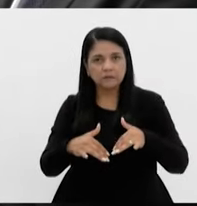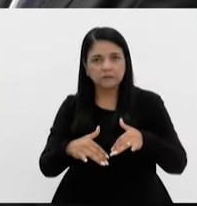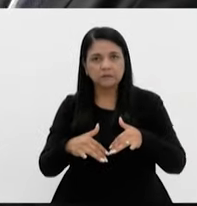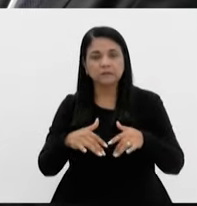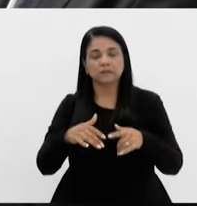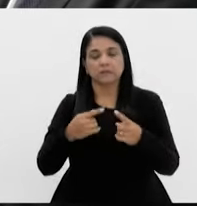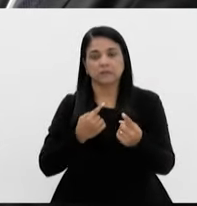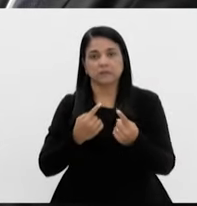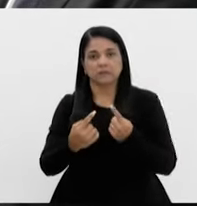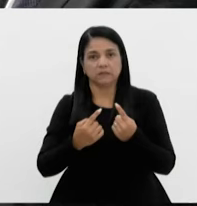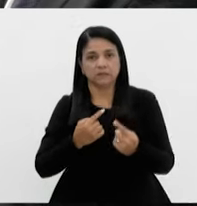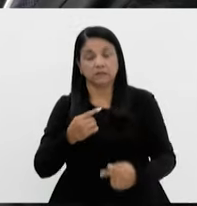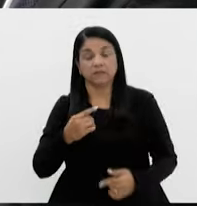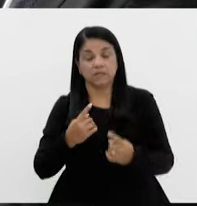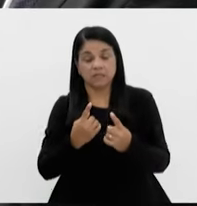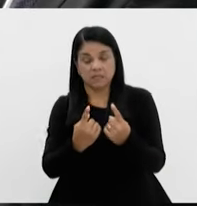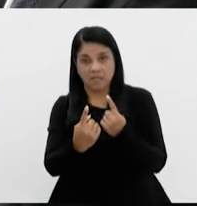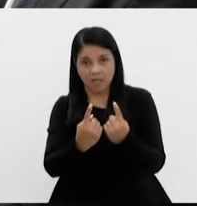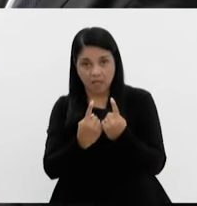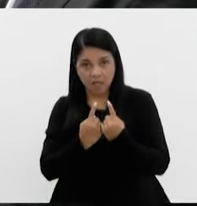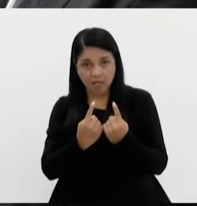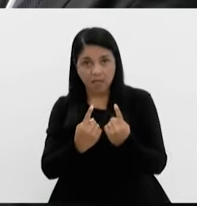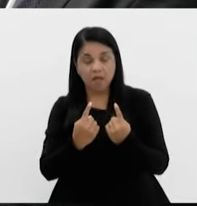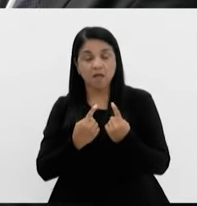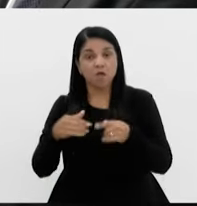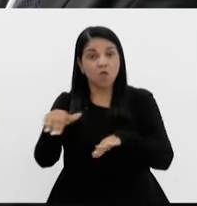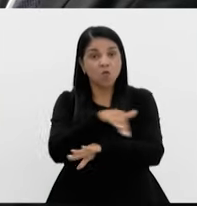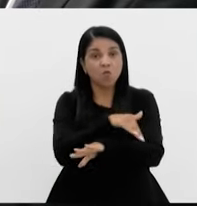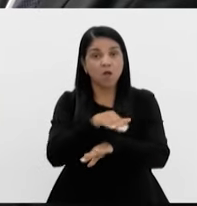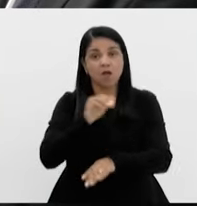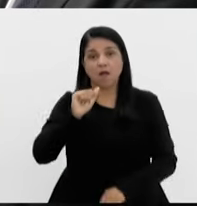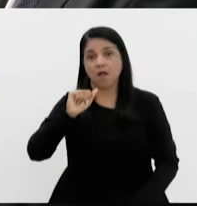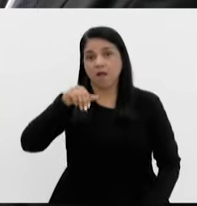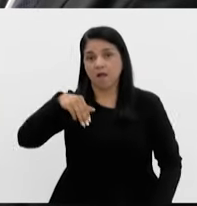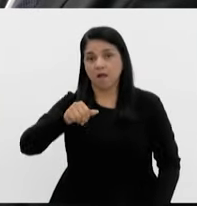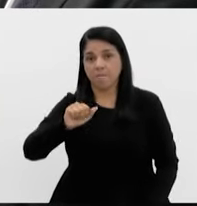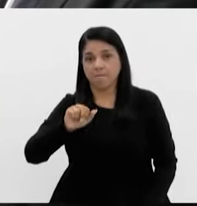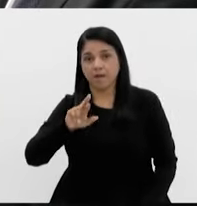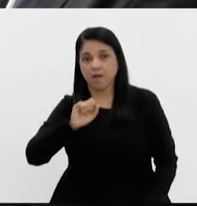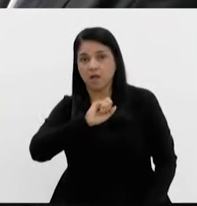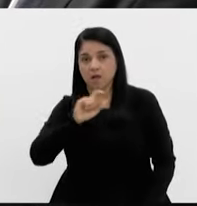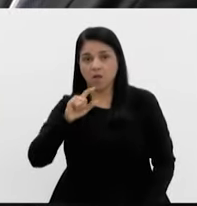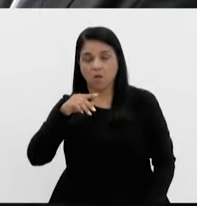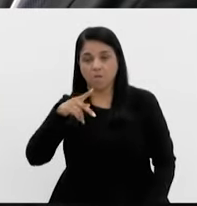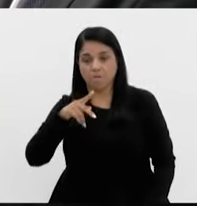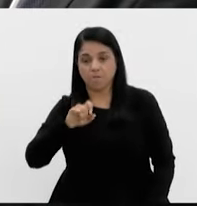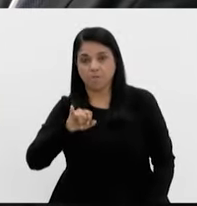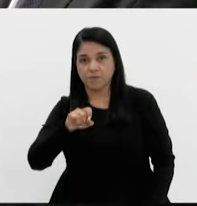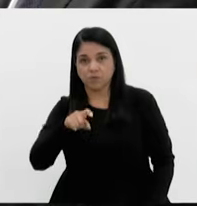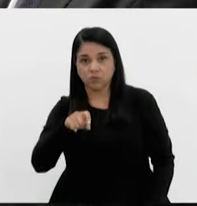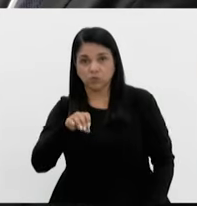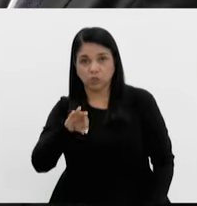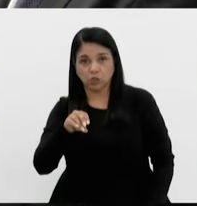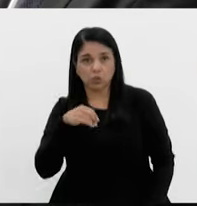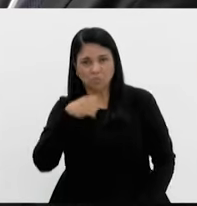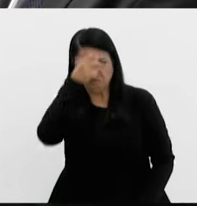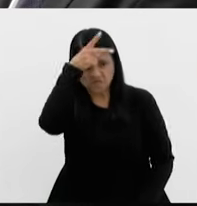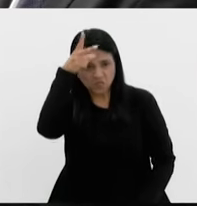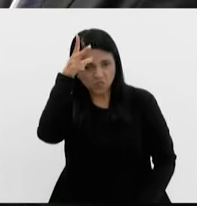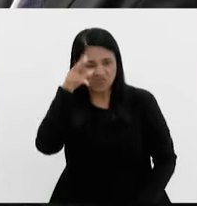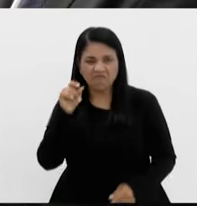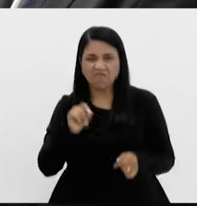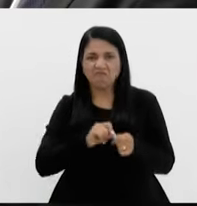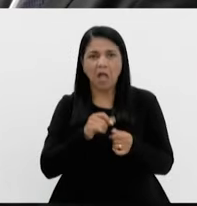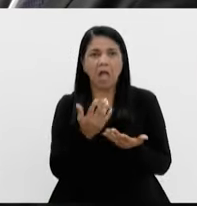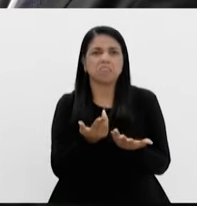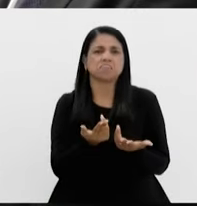amarol Peixoto consumo de droga o consumo de craque e a Prefeitura não faz absolutamente nada e ainda vem esse indivíduo que na